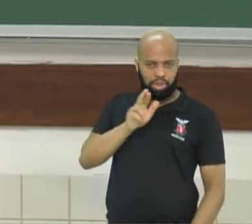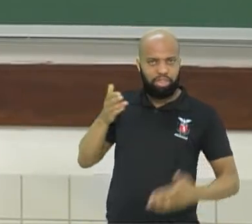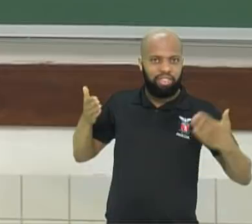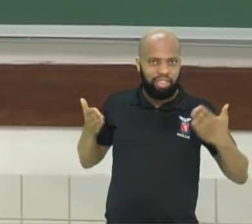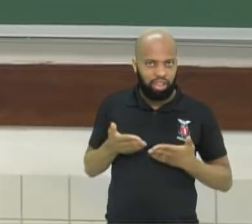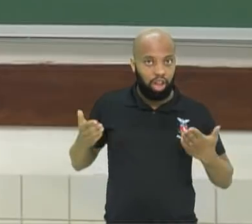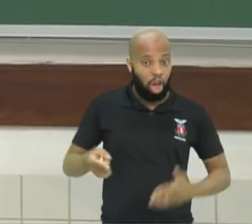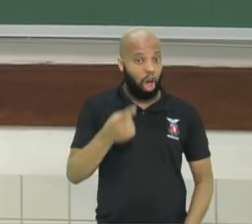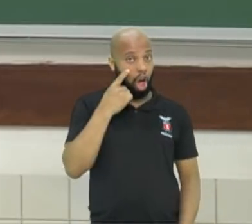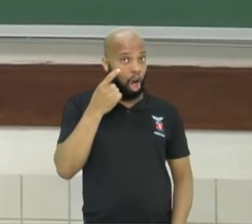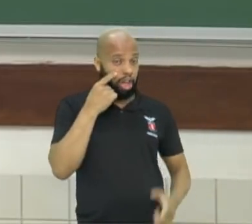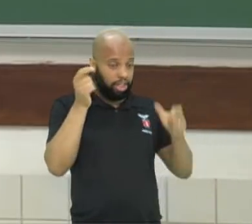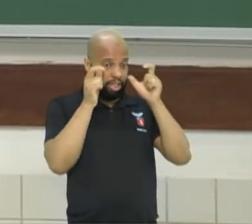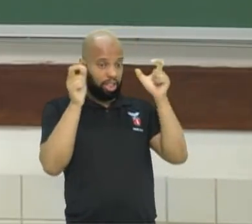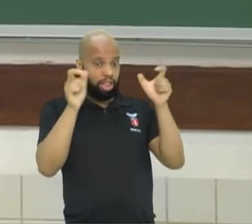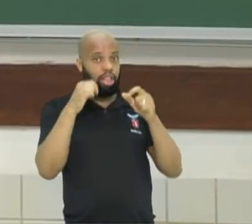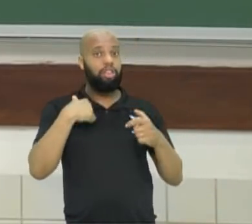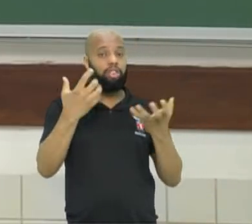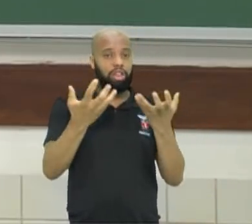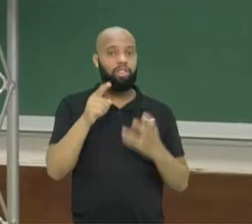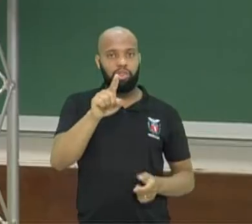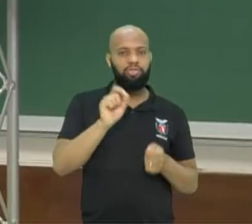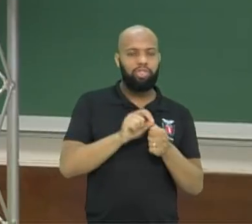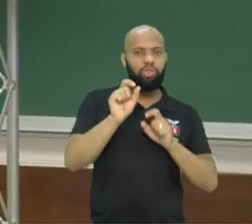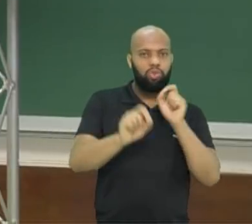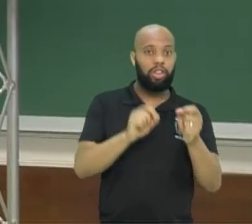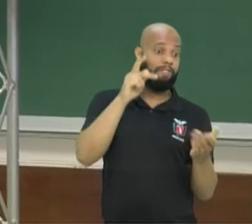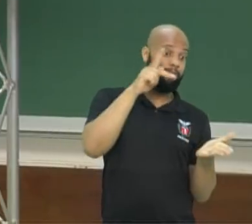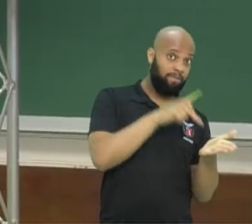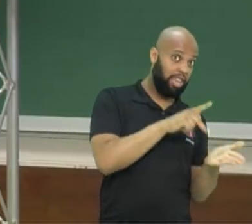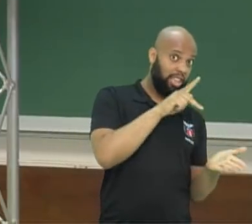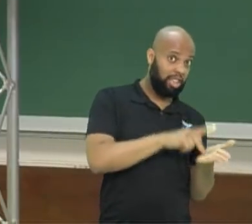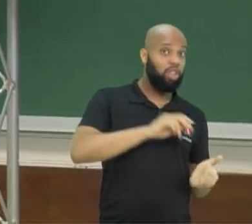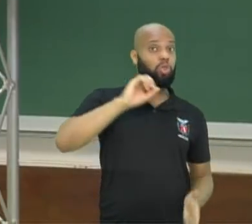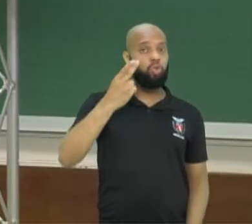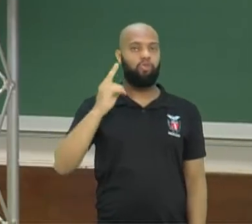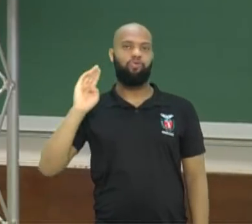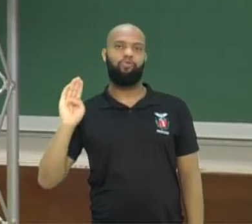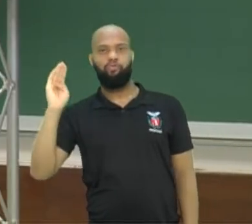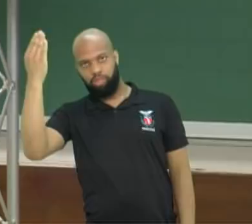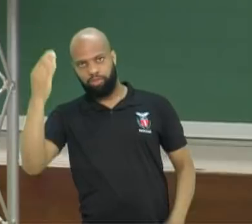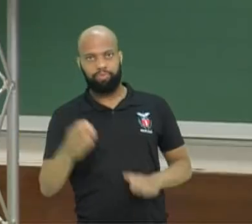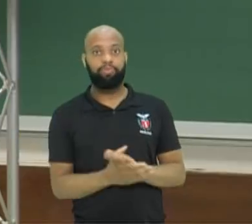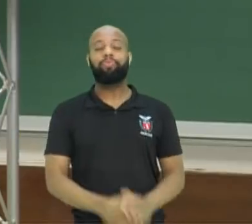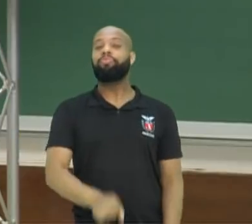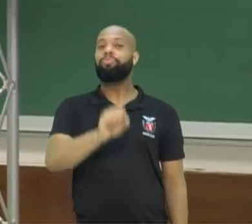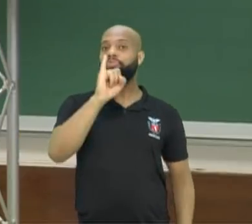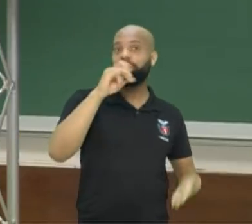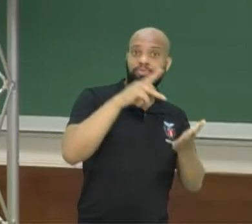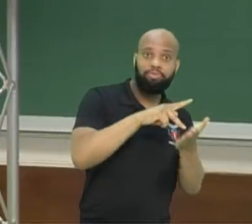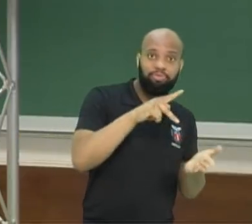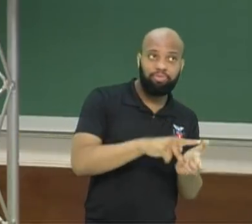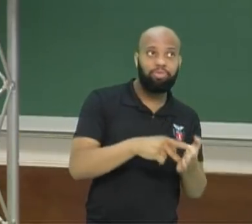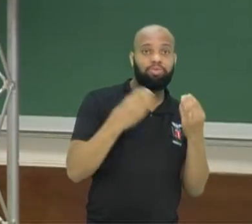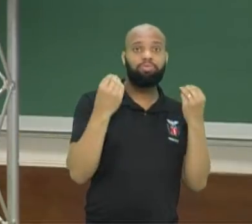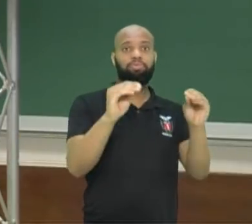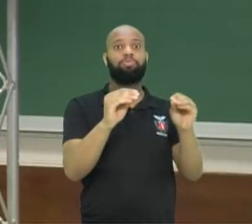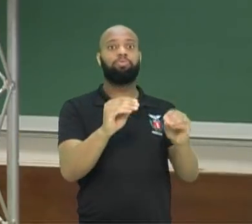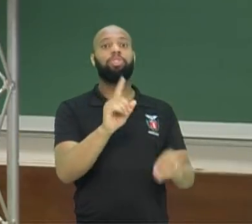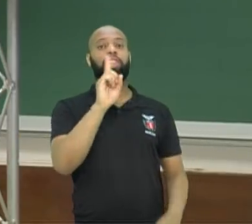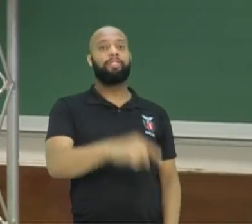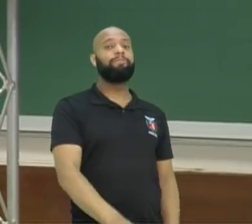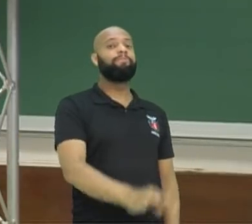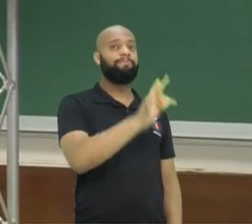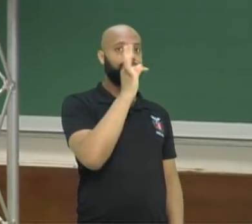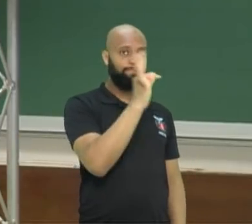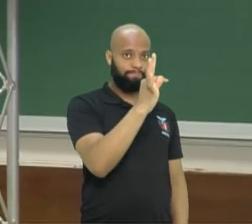Então, presta atenção. O que eu quero que você coloque? Verdadeiro ou falso? Se for verdadeiro, eu vou colocar